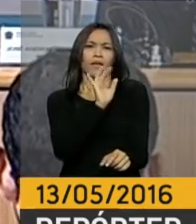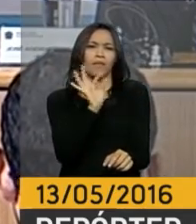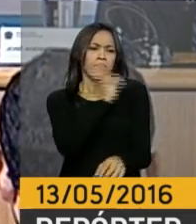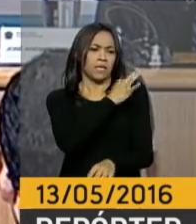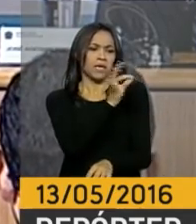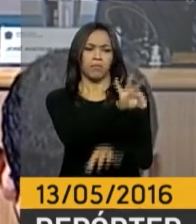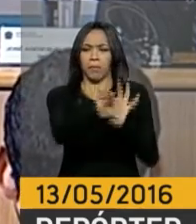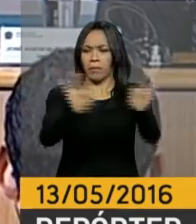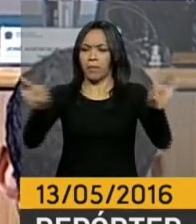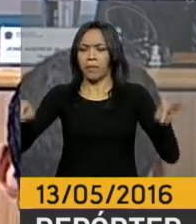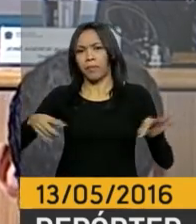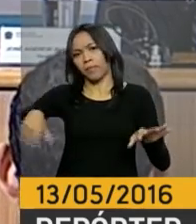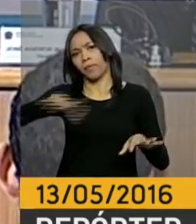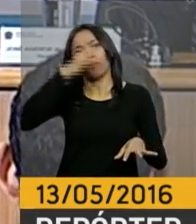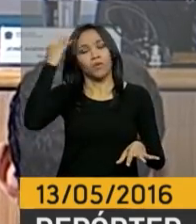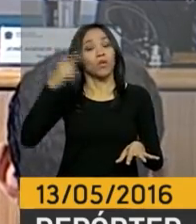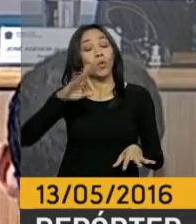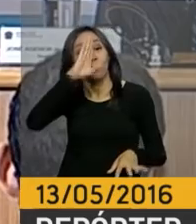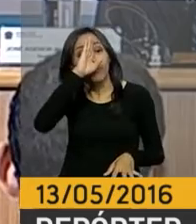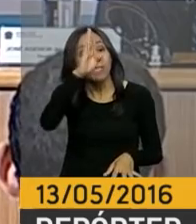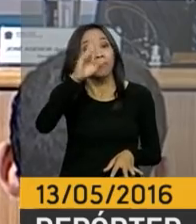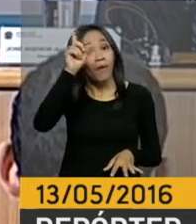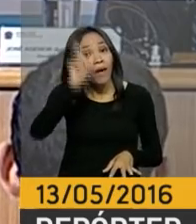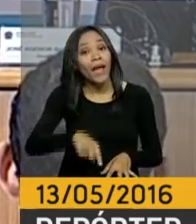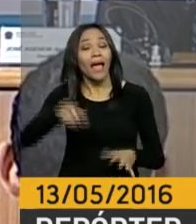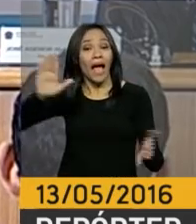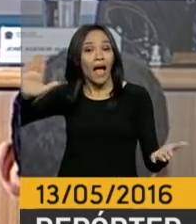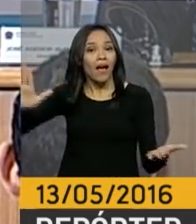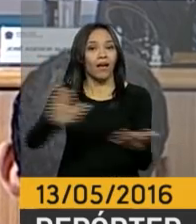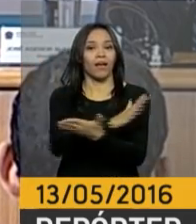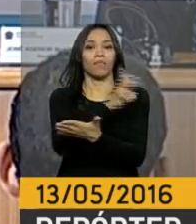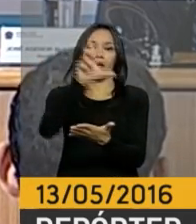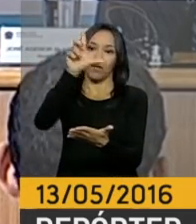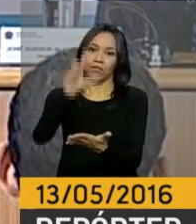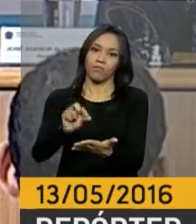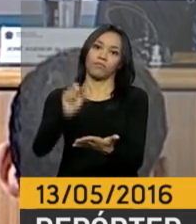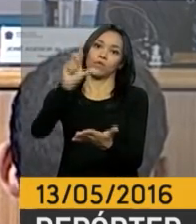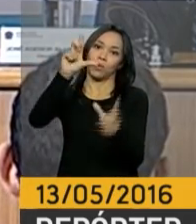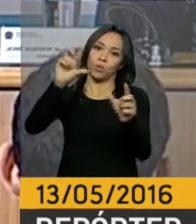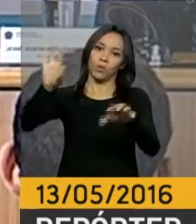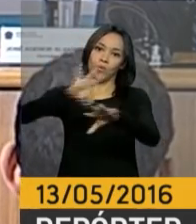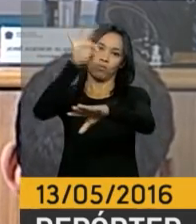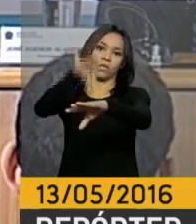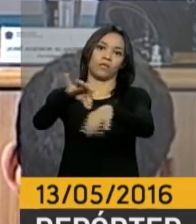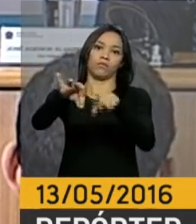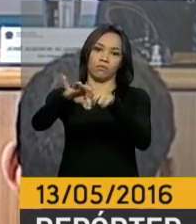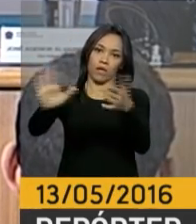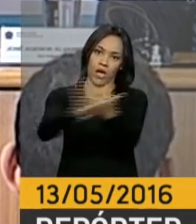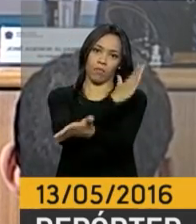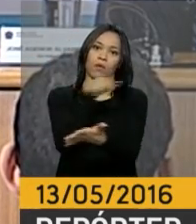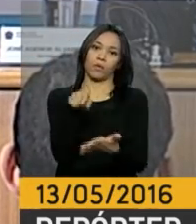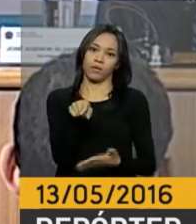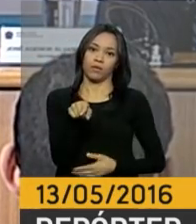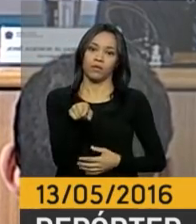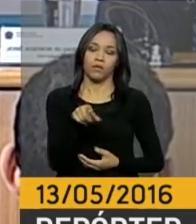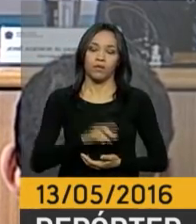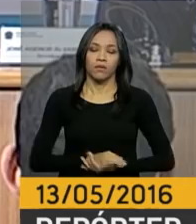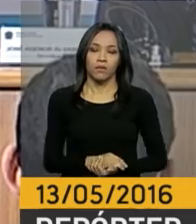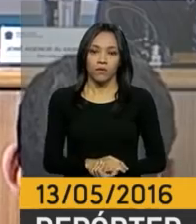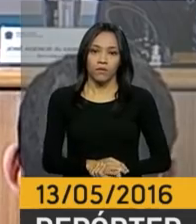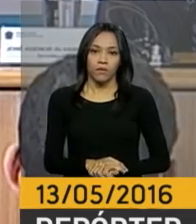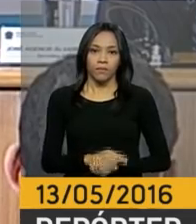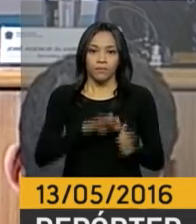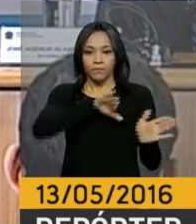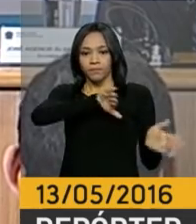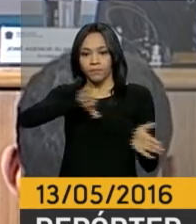visão vai ser atacar o vetor da transmissão que é o mosquito é deseg a questão de multas